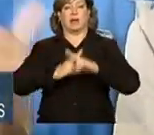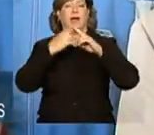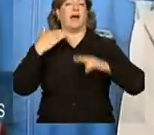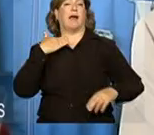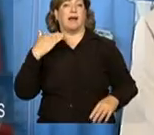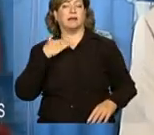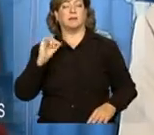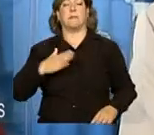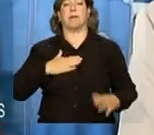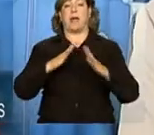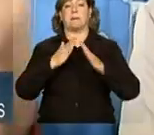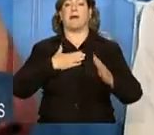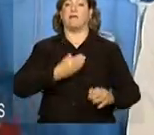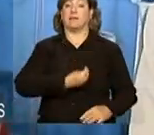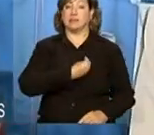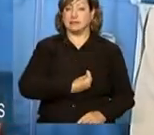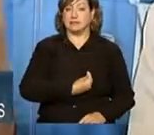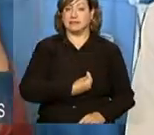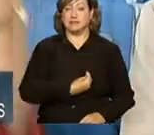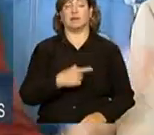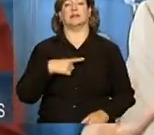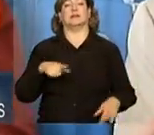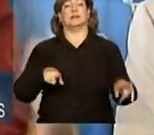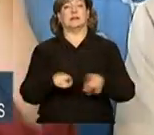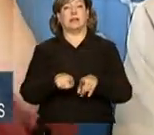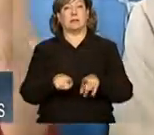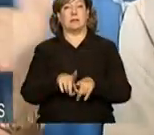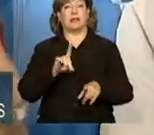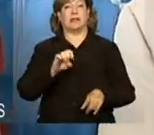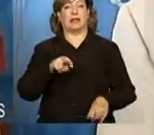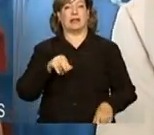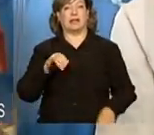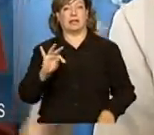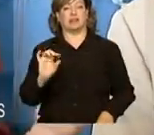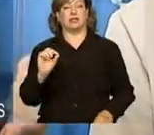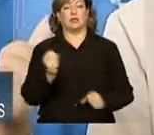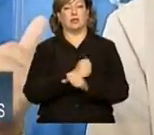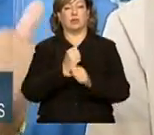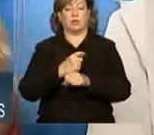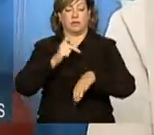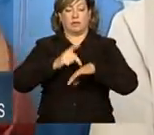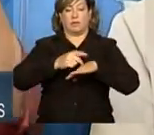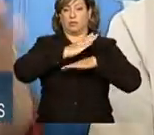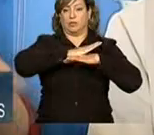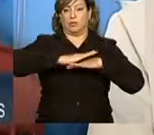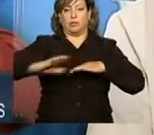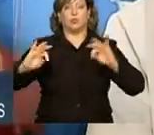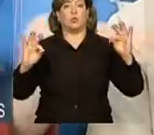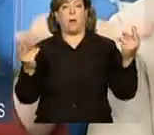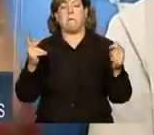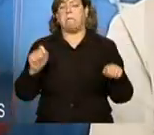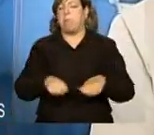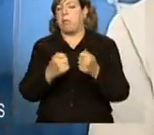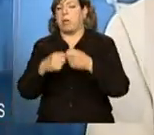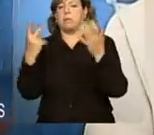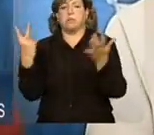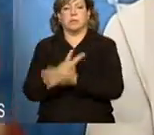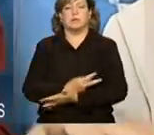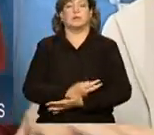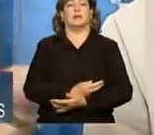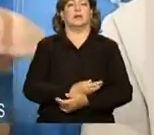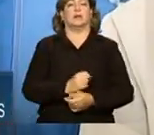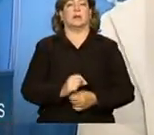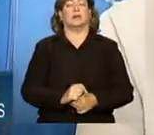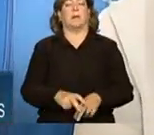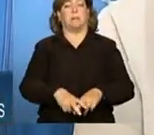com Minha Casa Minha Vida. Age através do DENIT reconstruindo as nossas estradas. Todas as estradas federais que